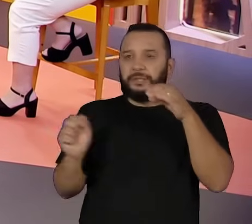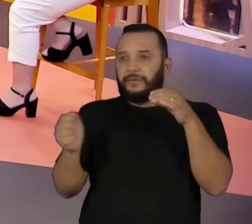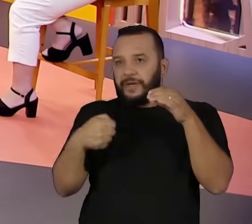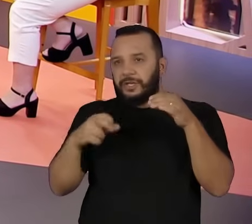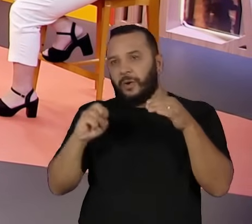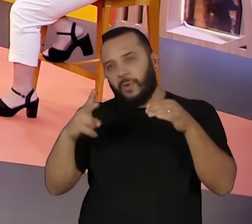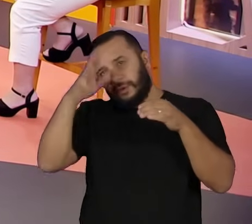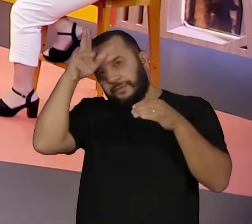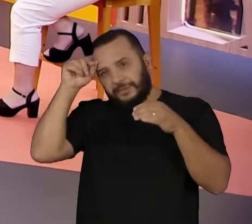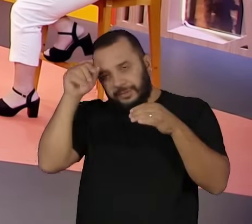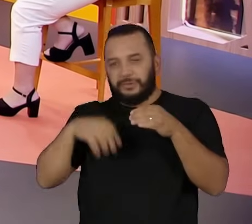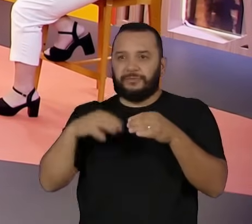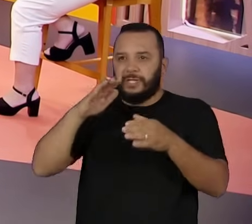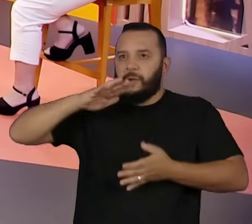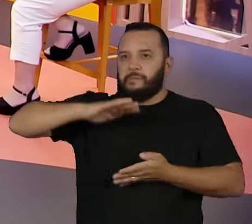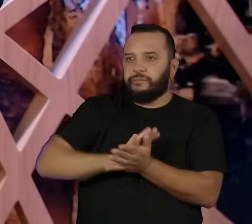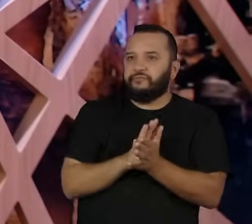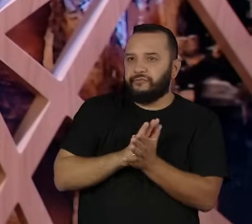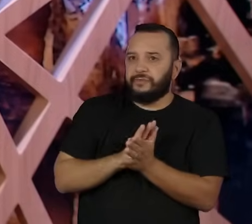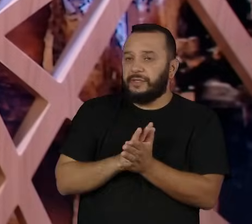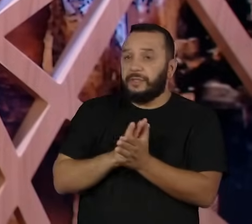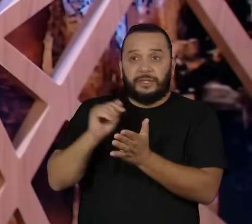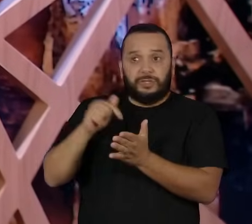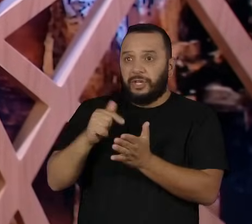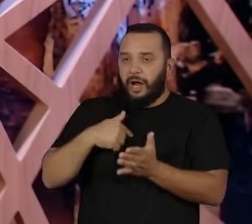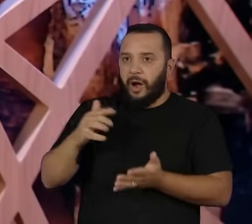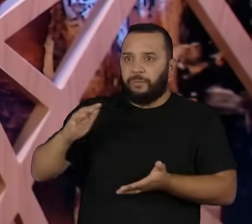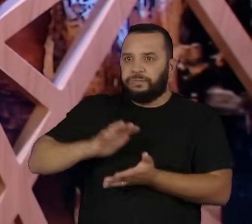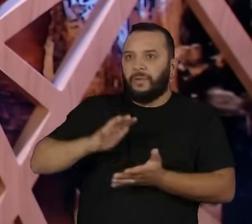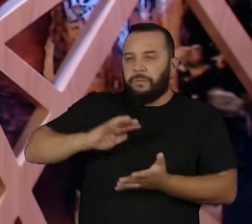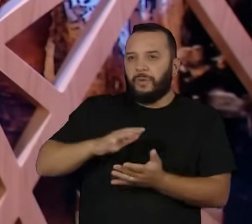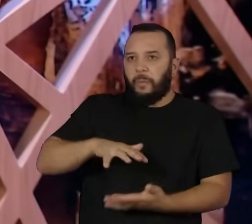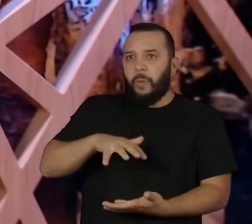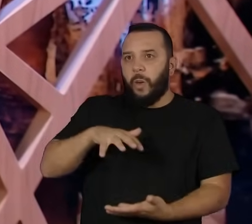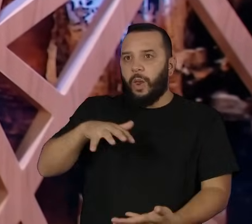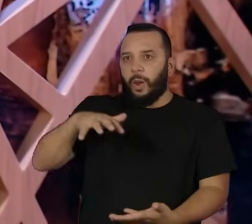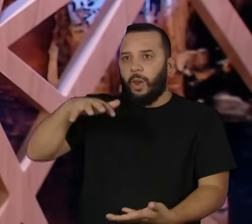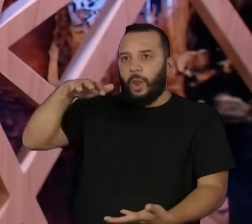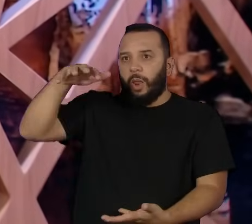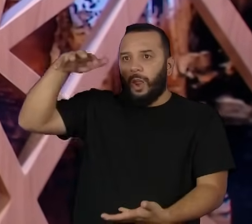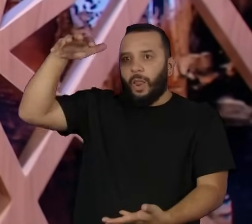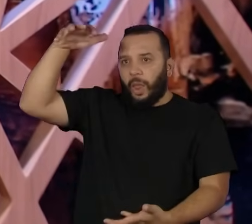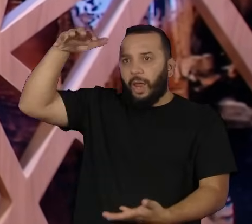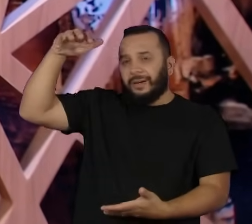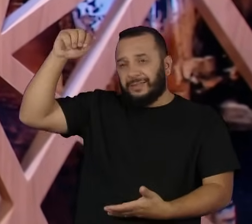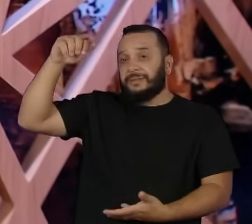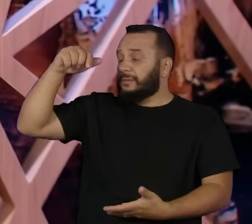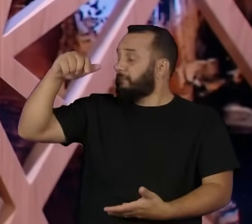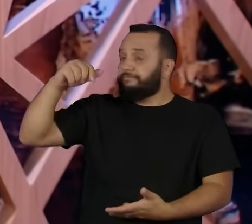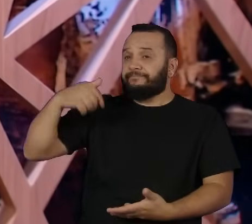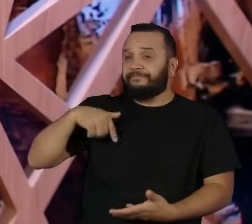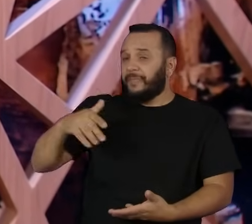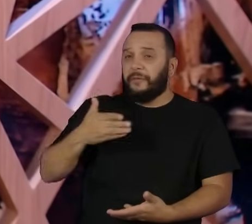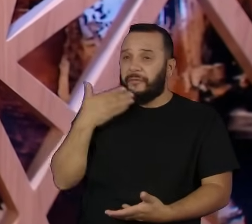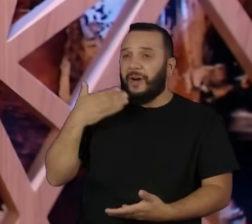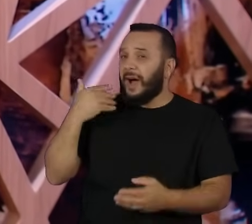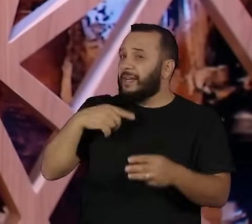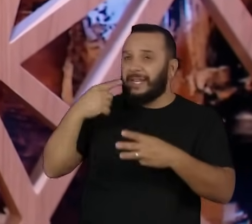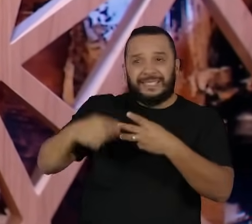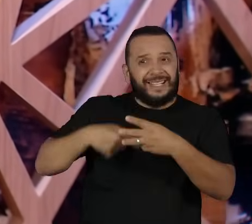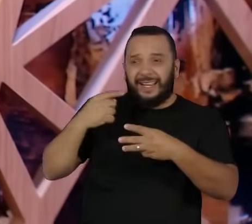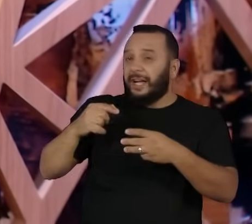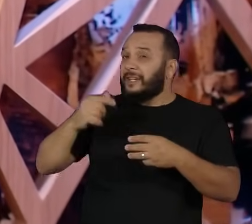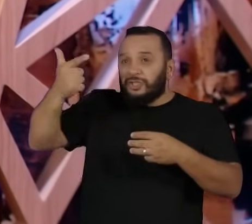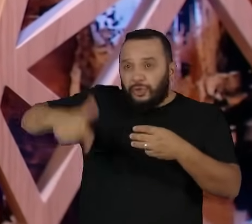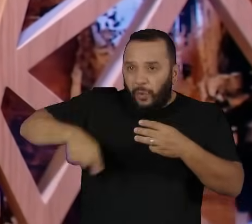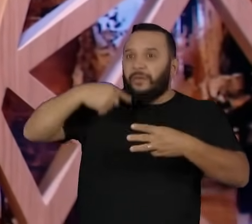guaraná, ela é amassada, então você consegue ter um alto volume de latinha de alumínio. Né? Você consegue reciclá-la várias